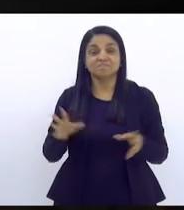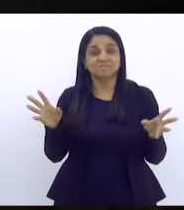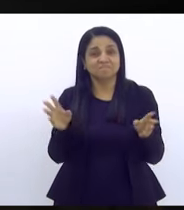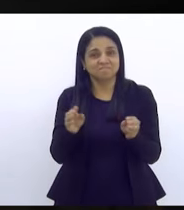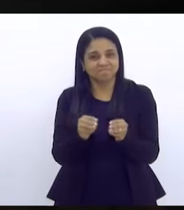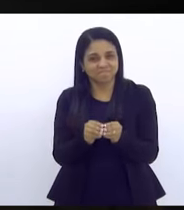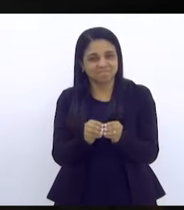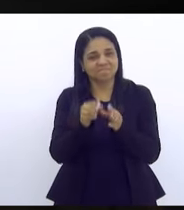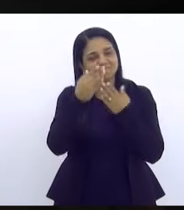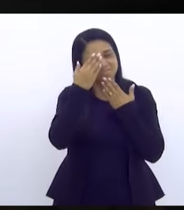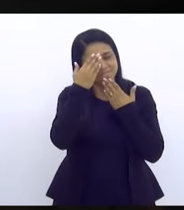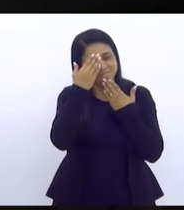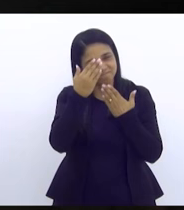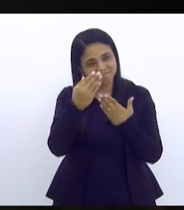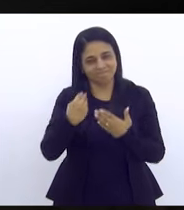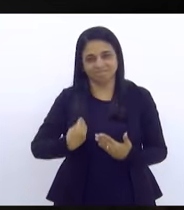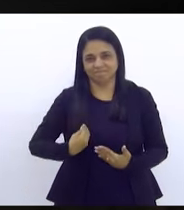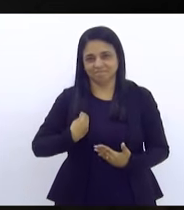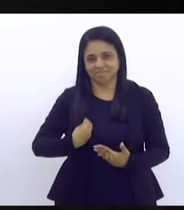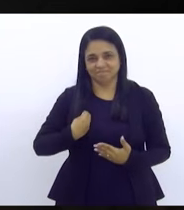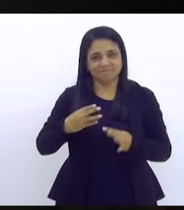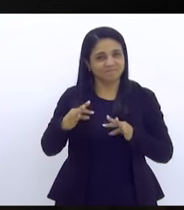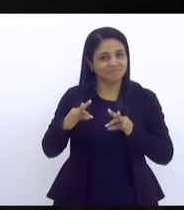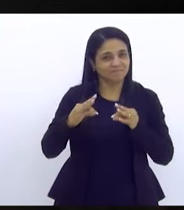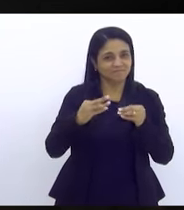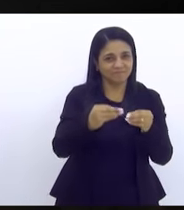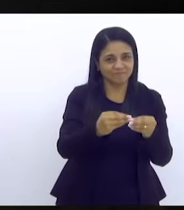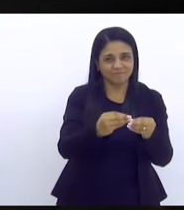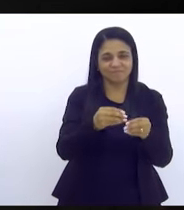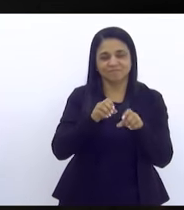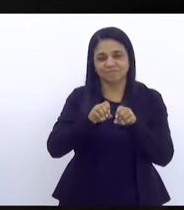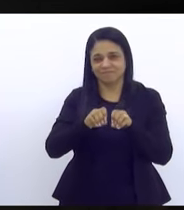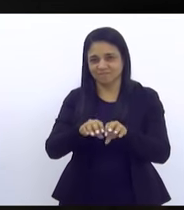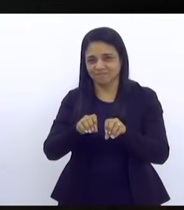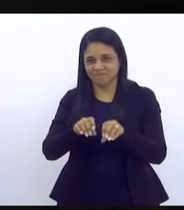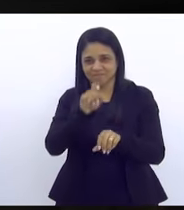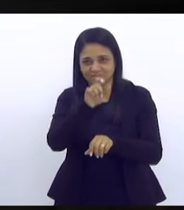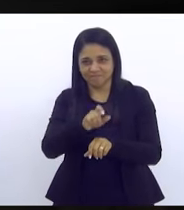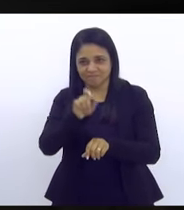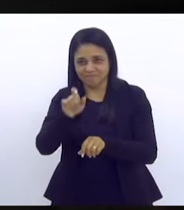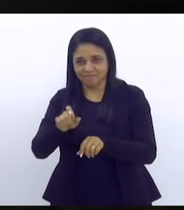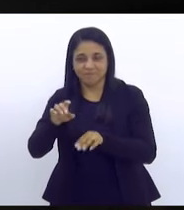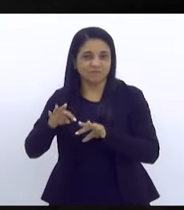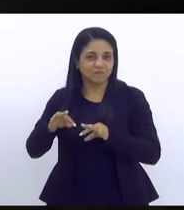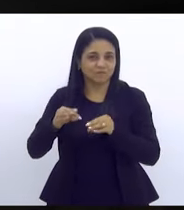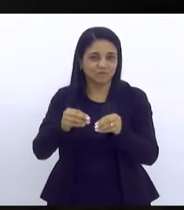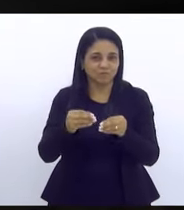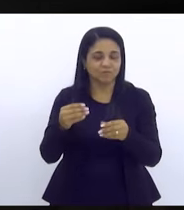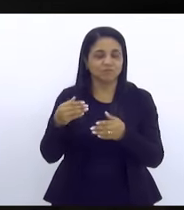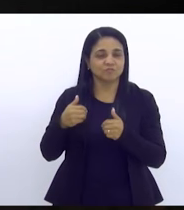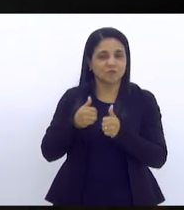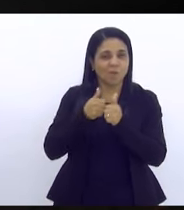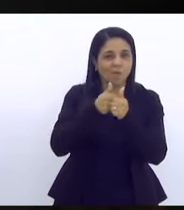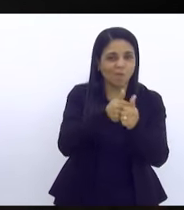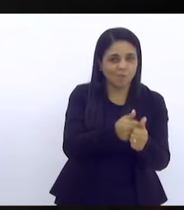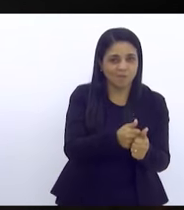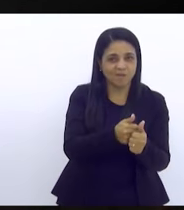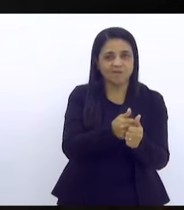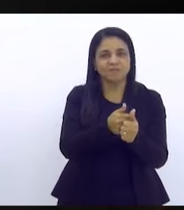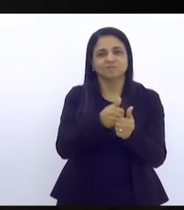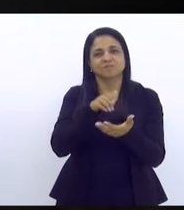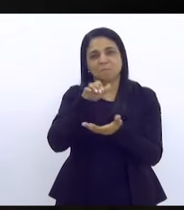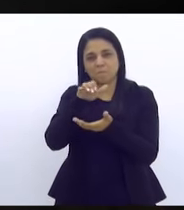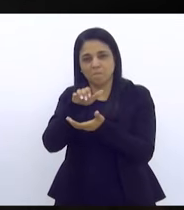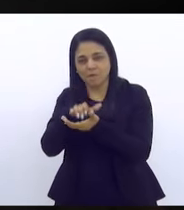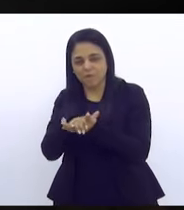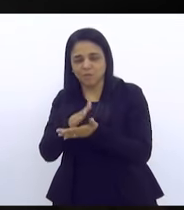Finalizando, eu gostaria de agradecer a presença de todos, de todas as educadoras, de todos que vieram acompanhar. A gente sabe que alguns maridos,